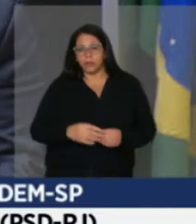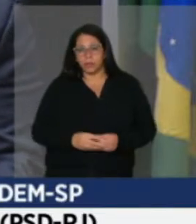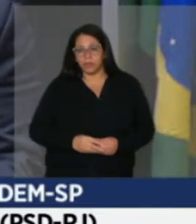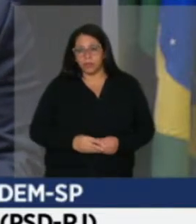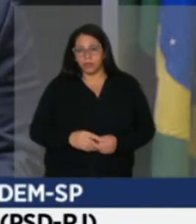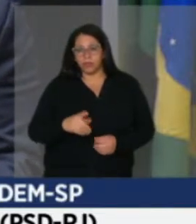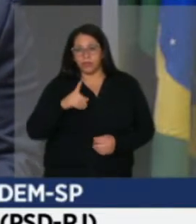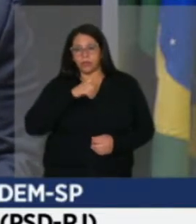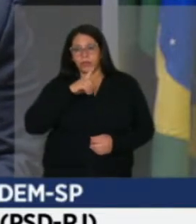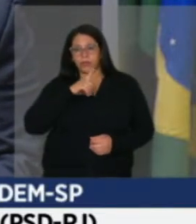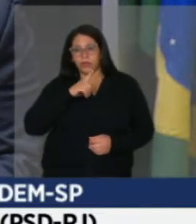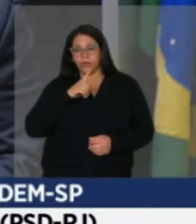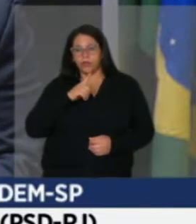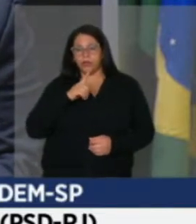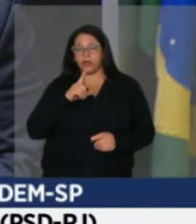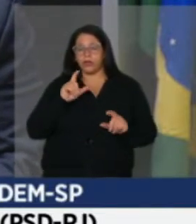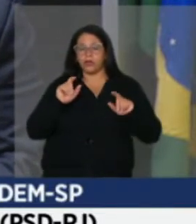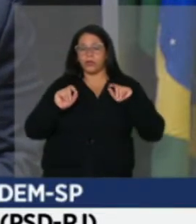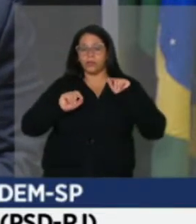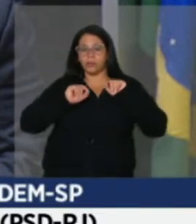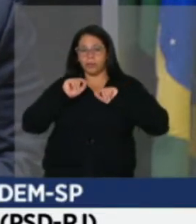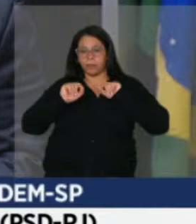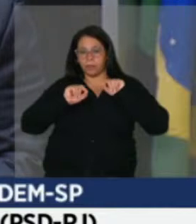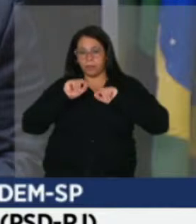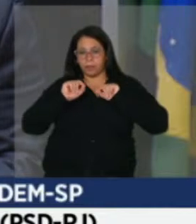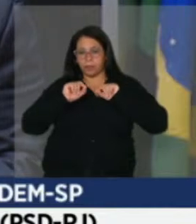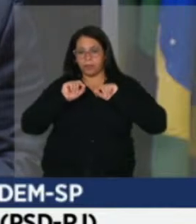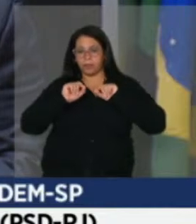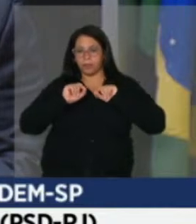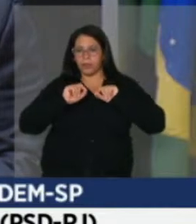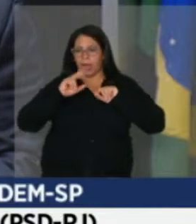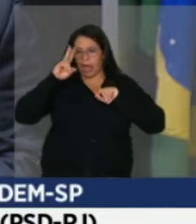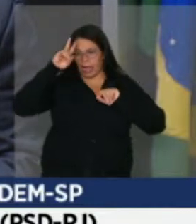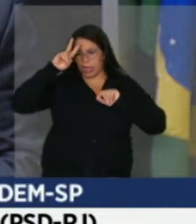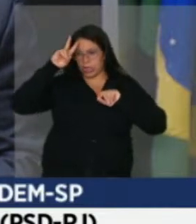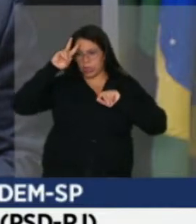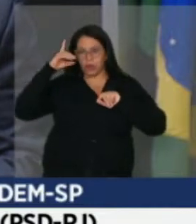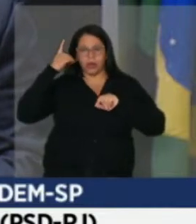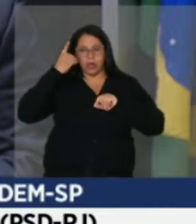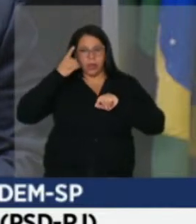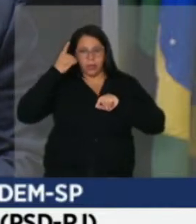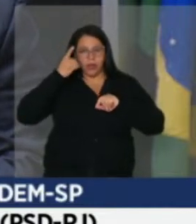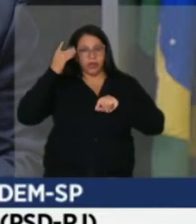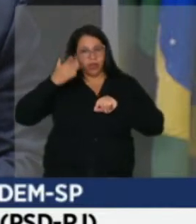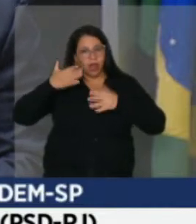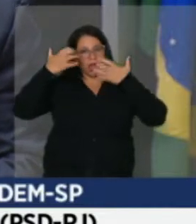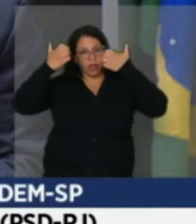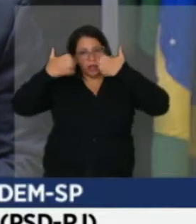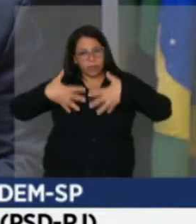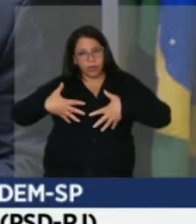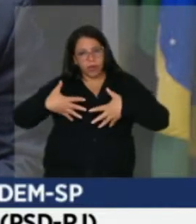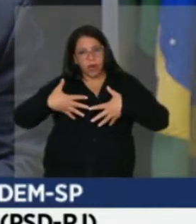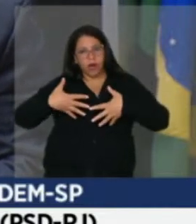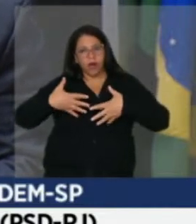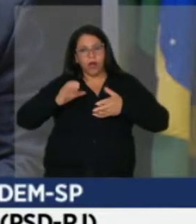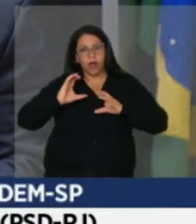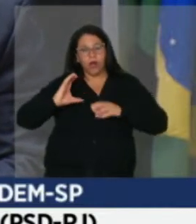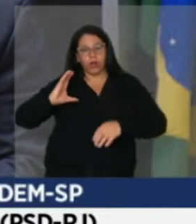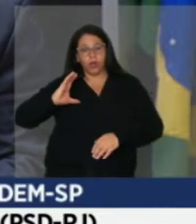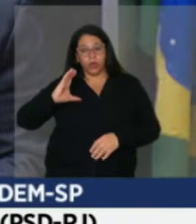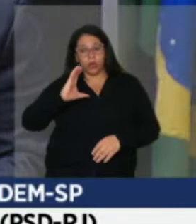Tinha, segundo narrou a própria deputada em depoimento do Conselho de